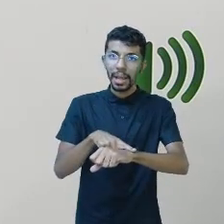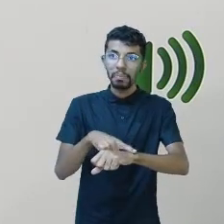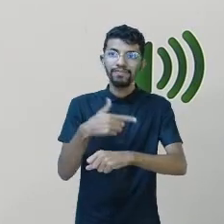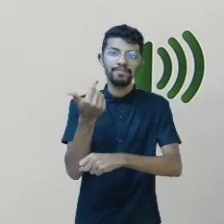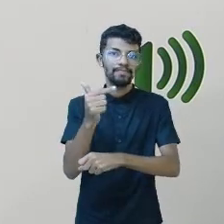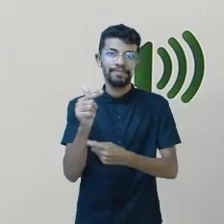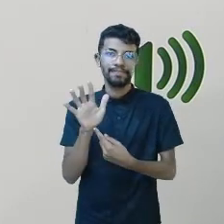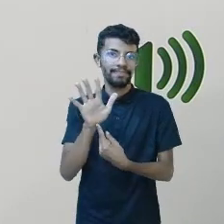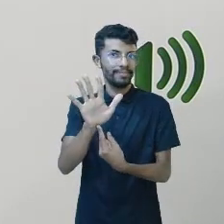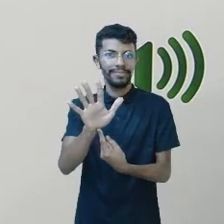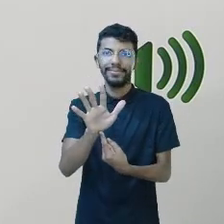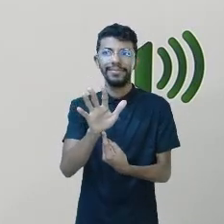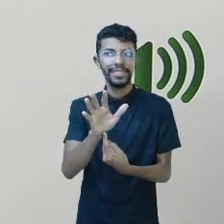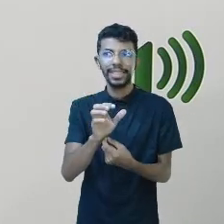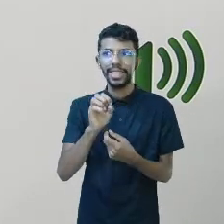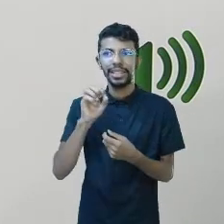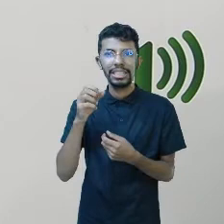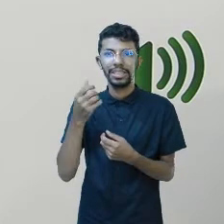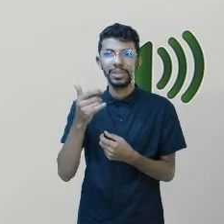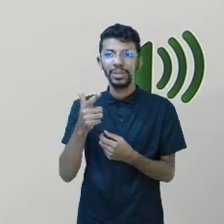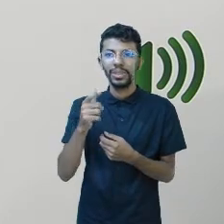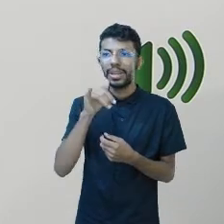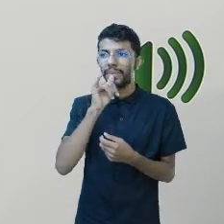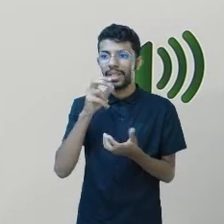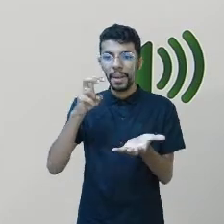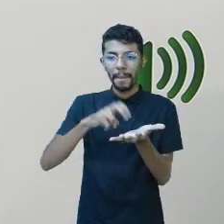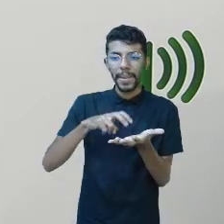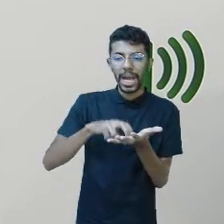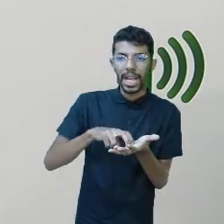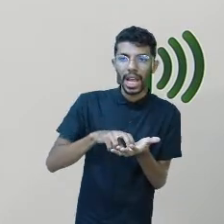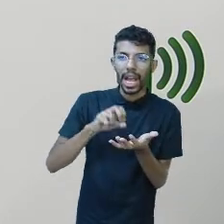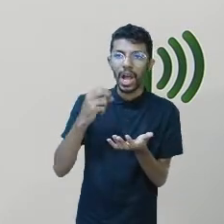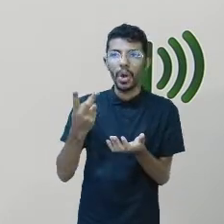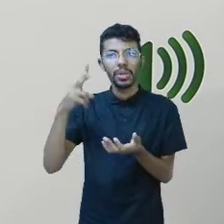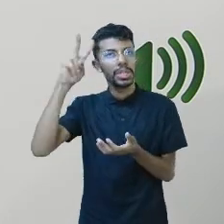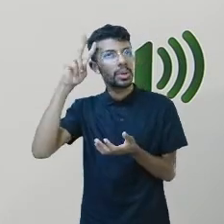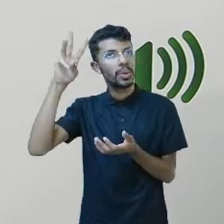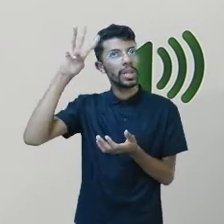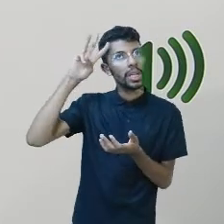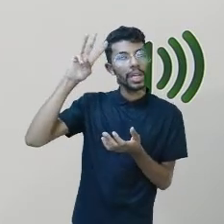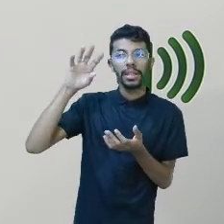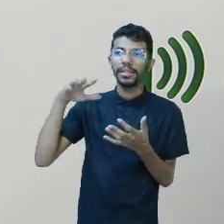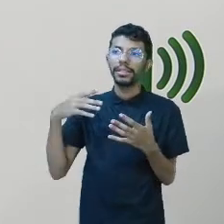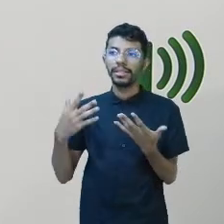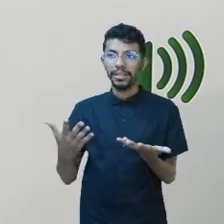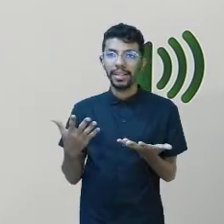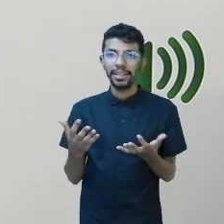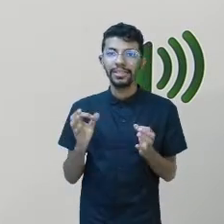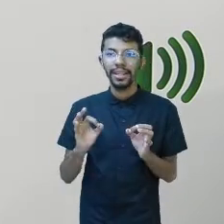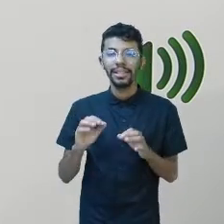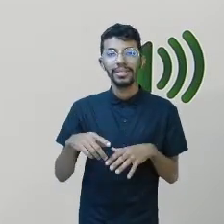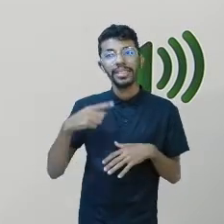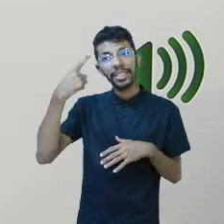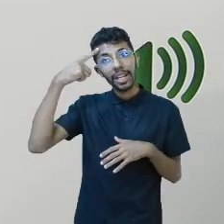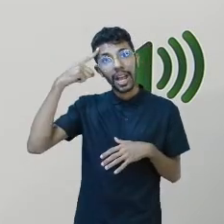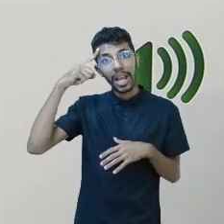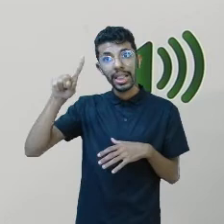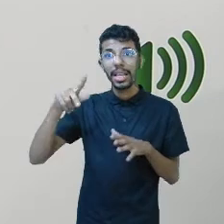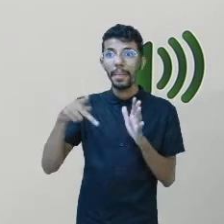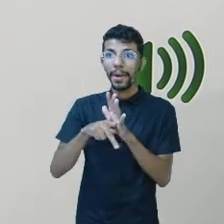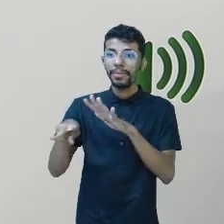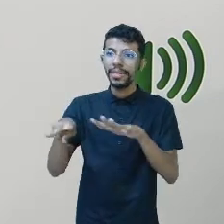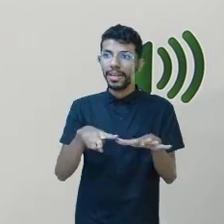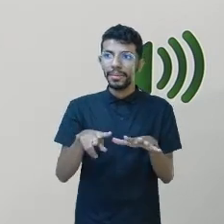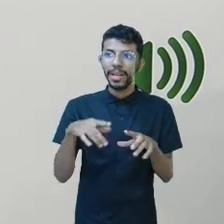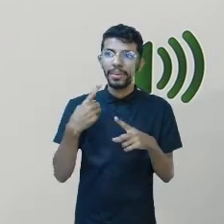não foi relatado, né? Não disse se foi de manhã, se foi uma segunda-feira, uma terça, foi dia de semana, porque as aulas são de segunda a sexta. Então,